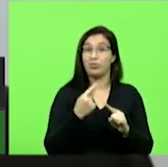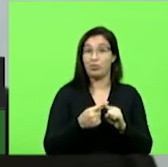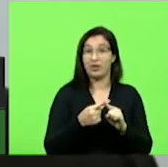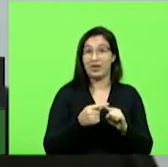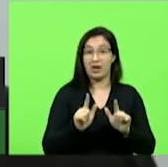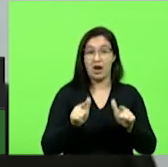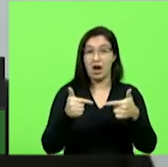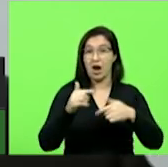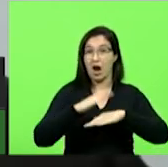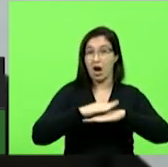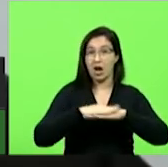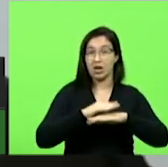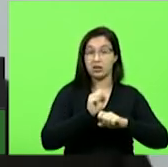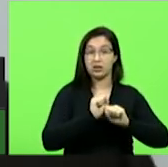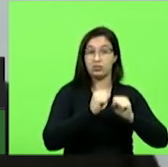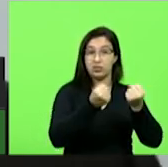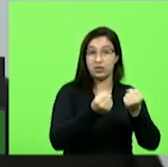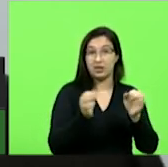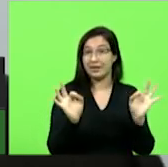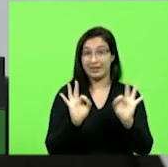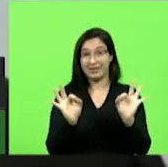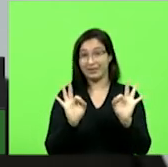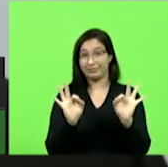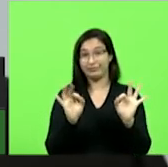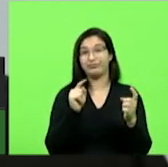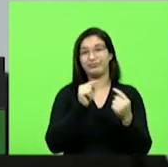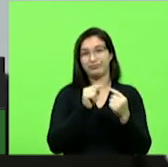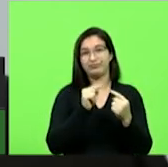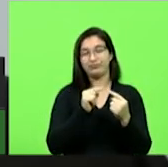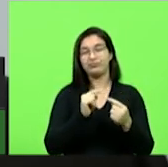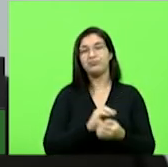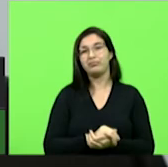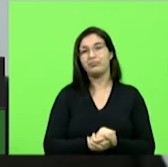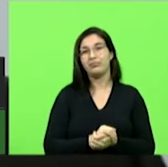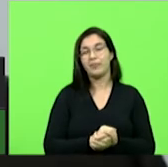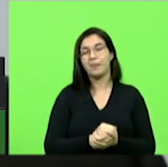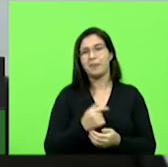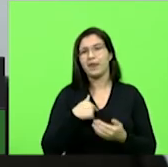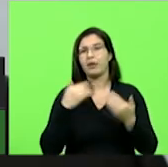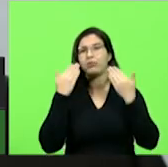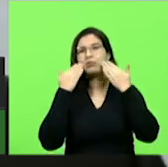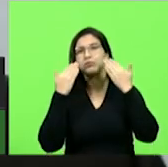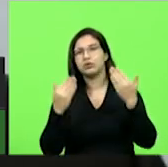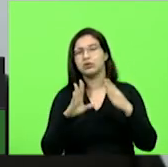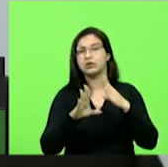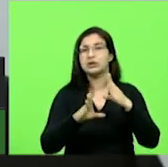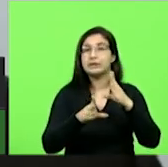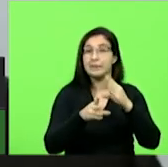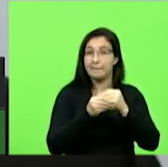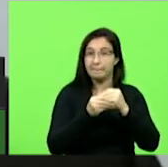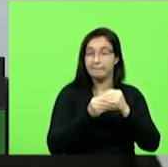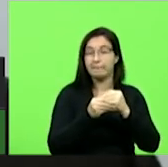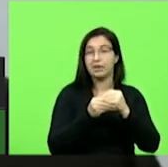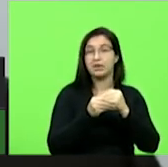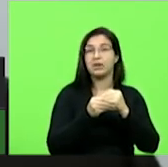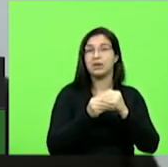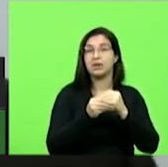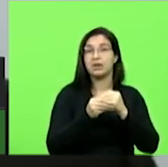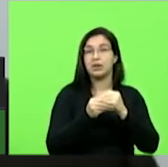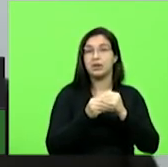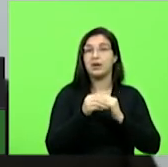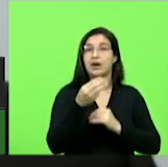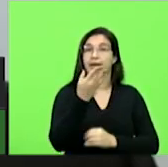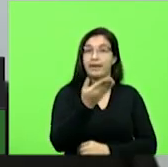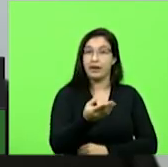ação nenhuma em relação àquilo. Então, eu apresentei uma emenda, está com o deputado Marcos